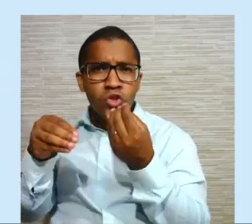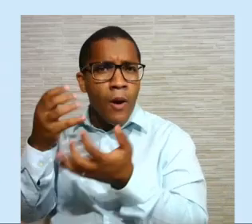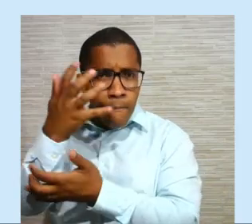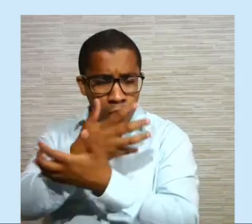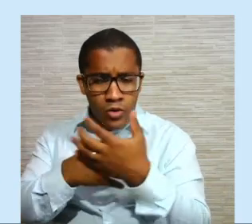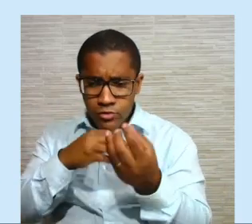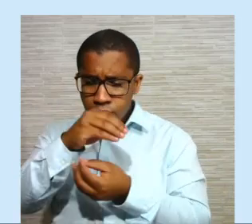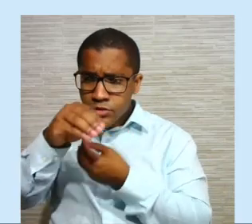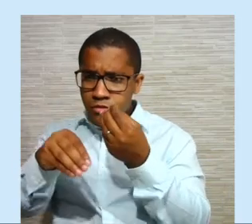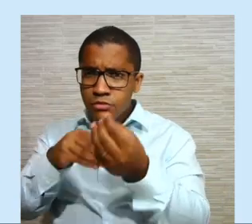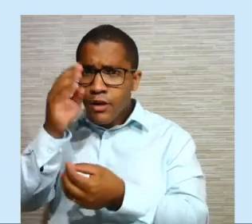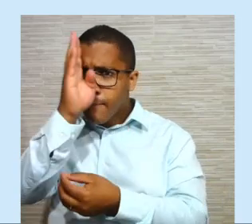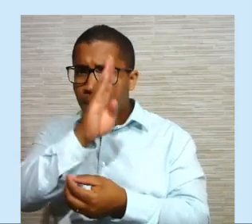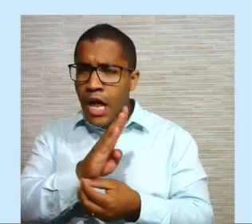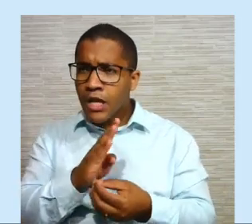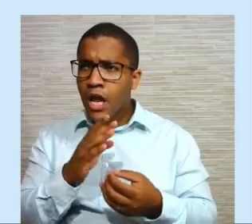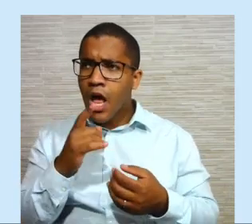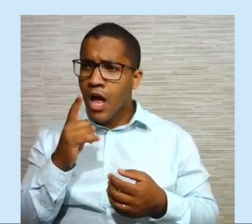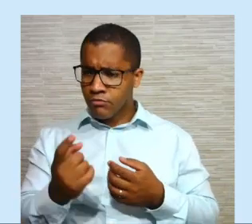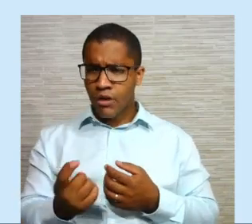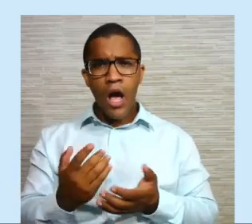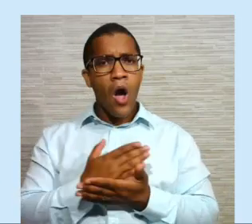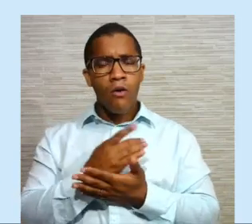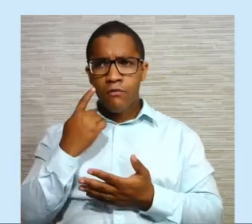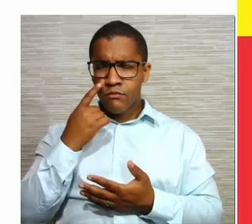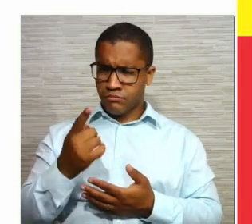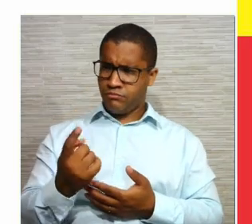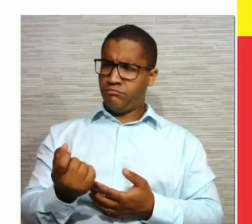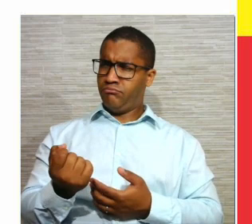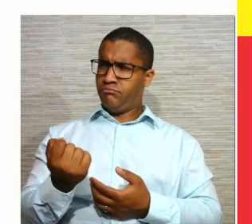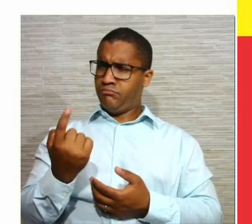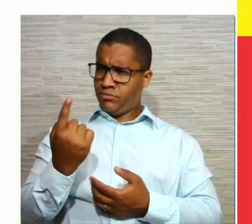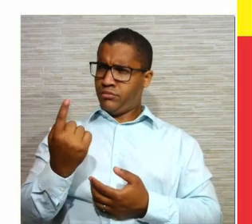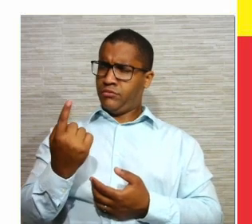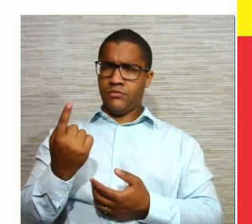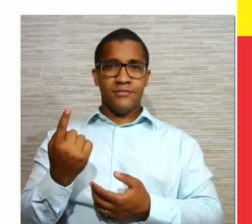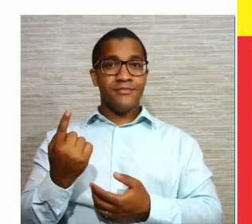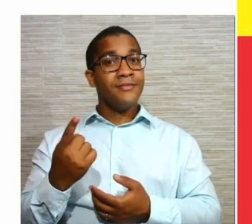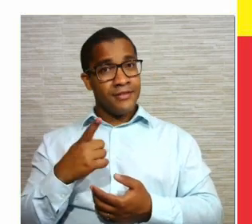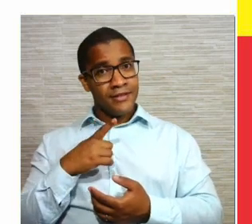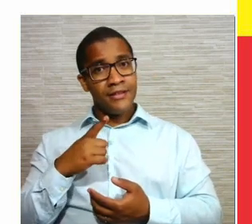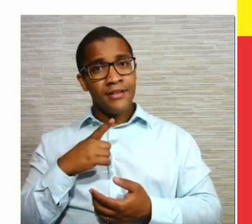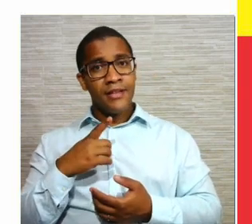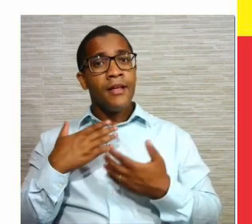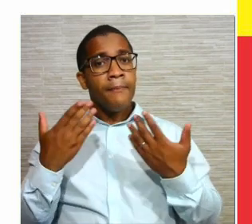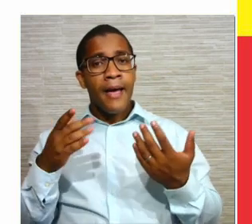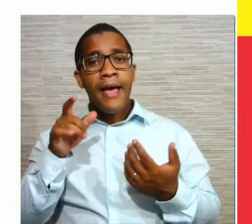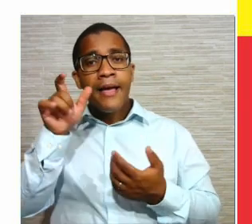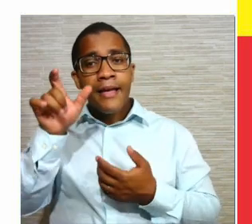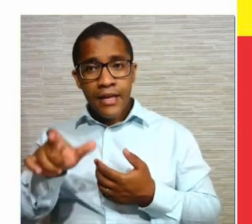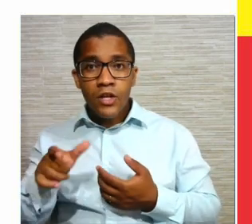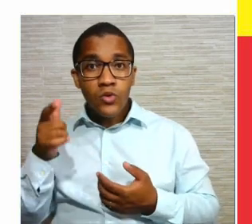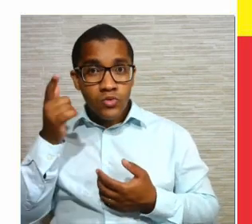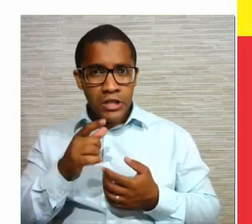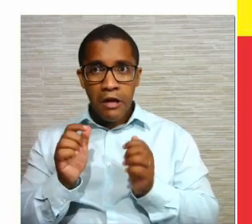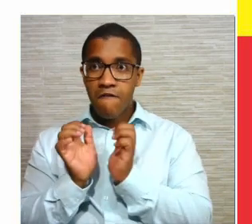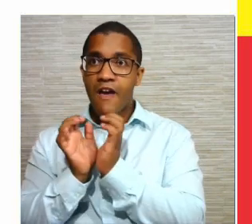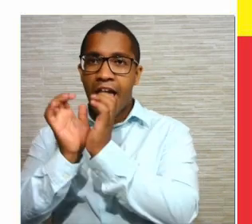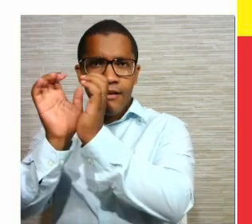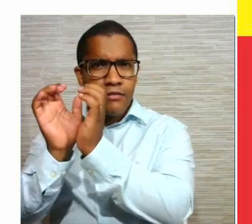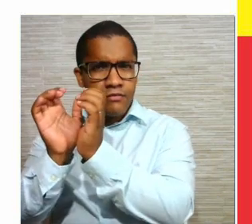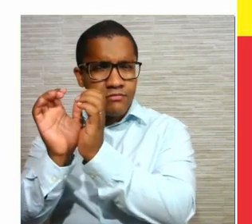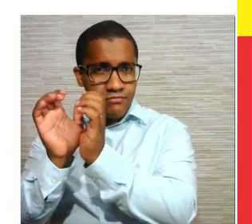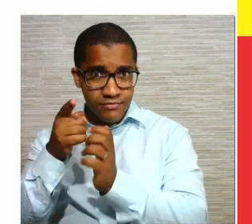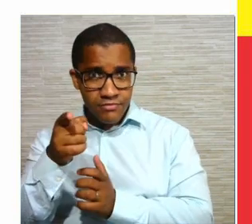brasileira, causou uma estranheza aí, né, para alguns músicos. E apesar dos autores não saírem vitoriosos, eles